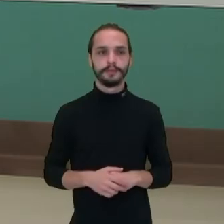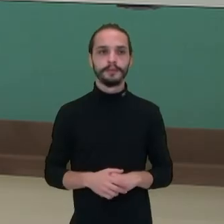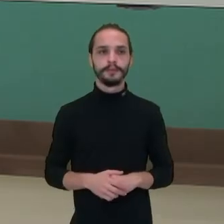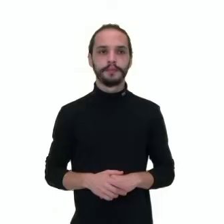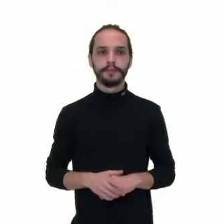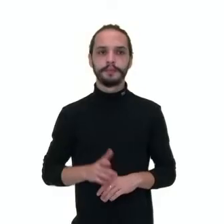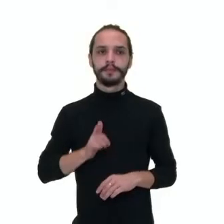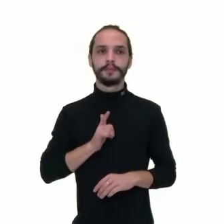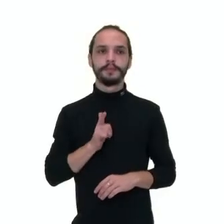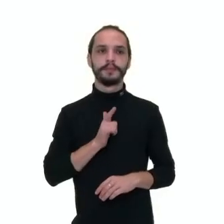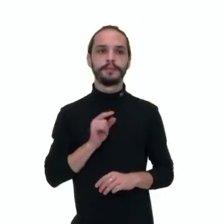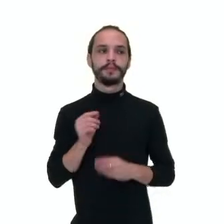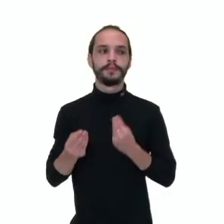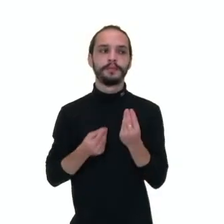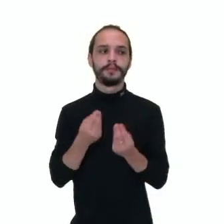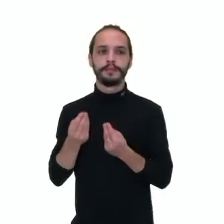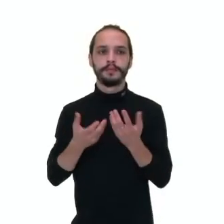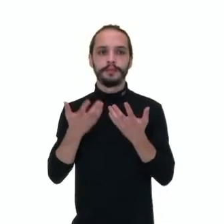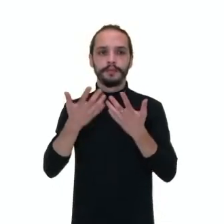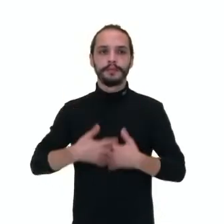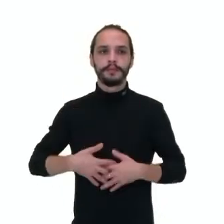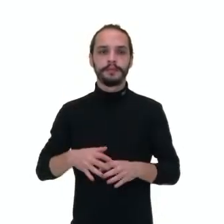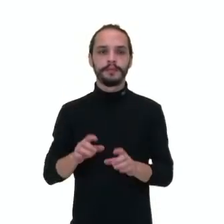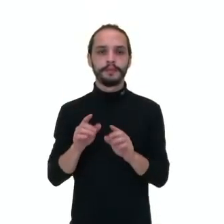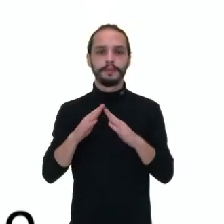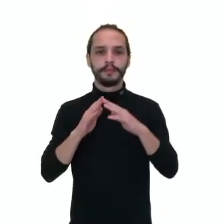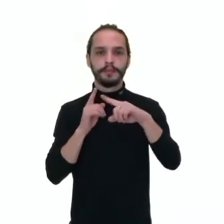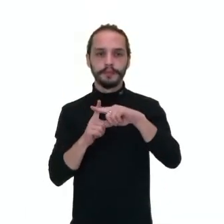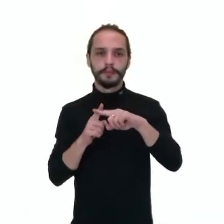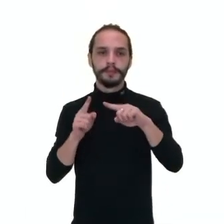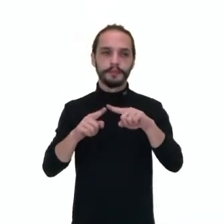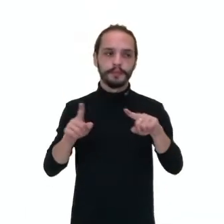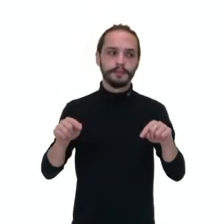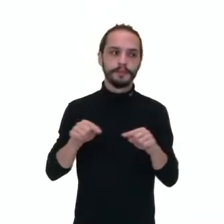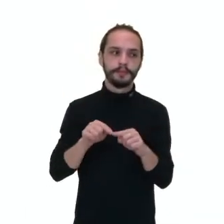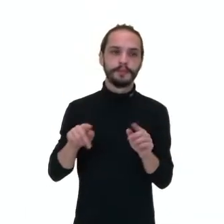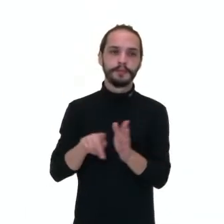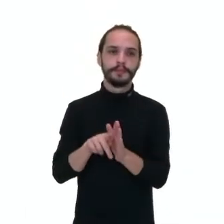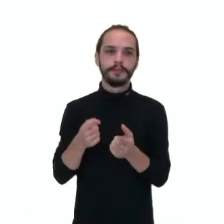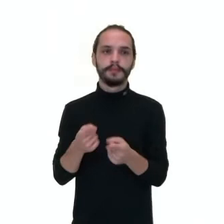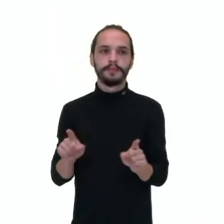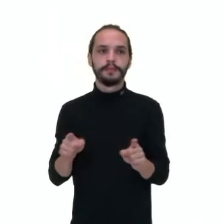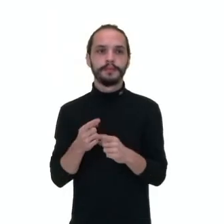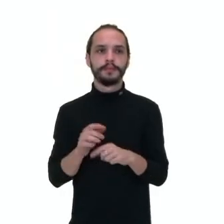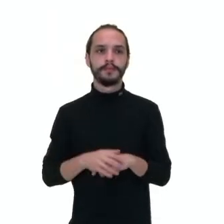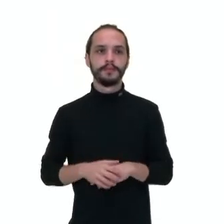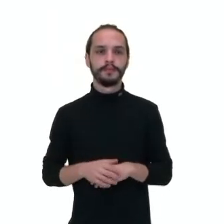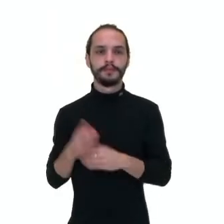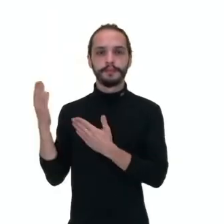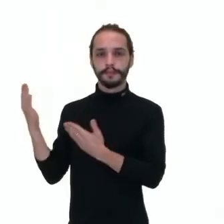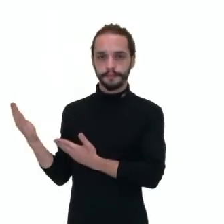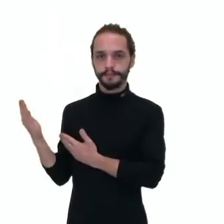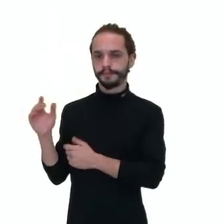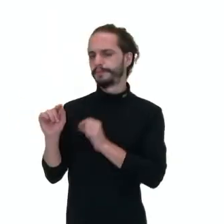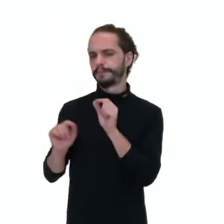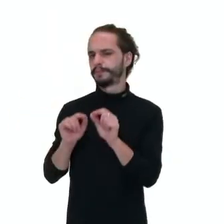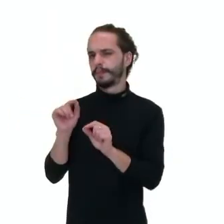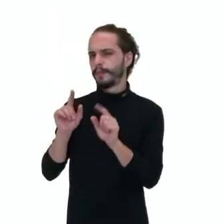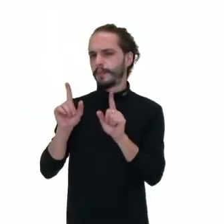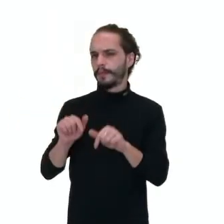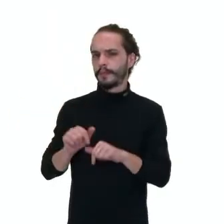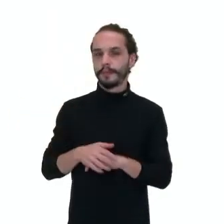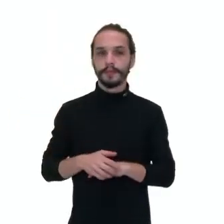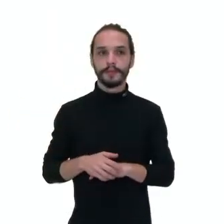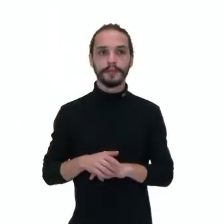nós temos a prestação musical realizada em igrejas e salas de concerto, como eu acabei de falar. E nós temos o virtuosismo. O que é virtuosismo? É quando aparecem os